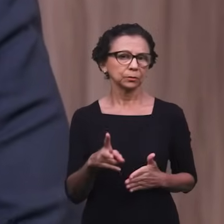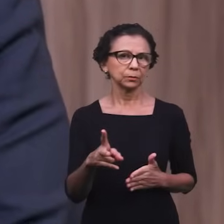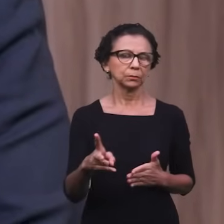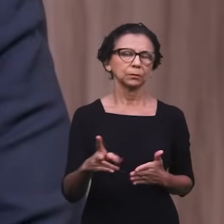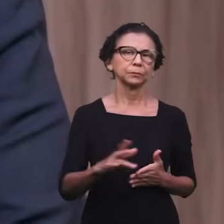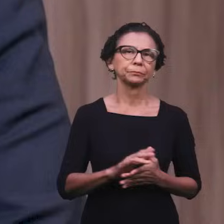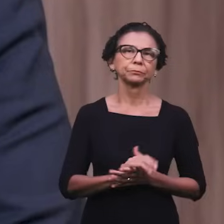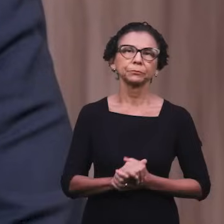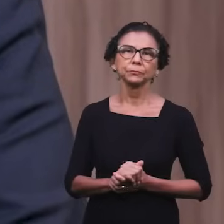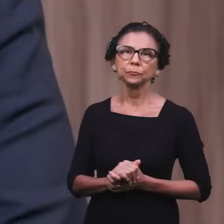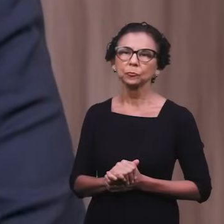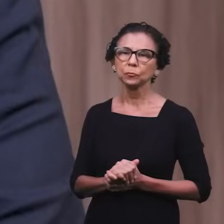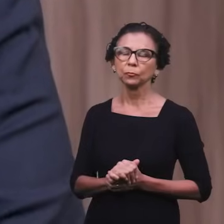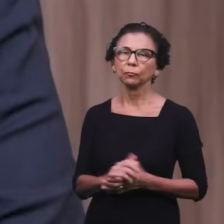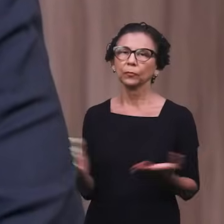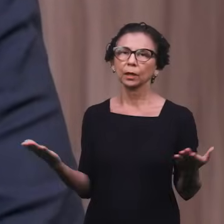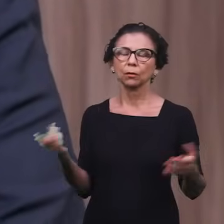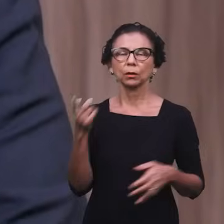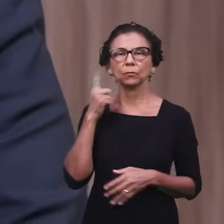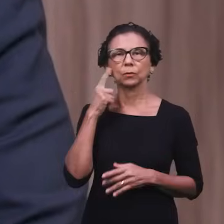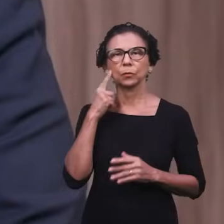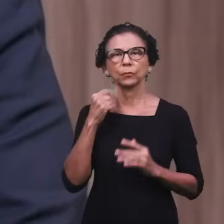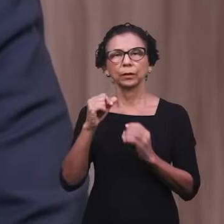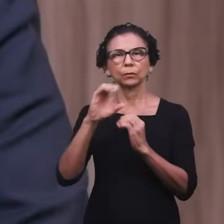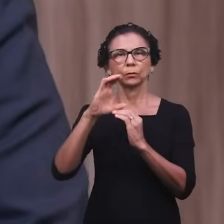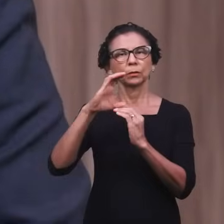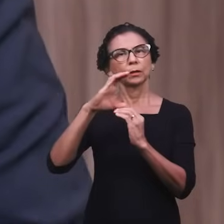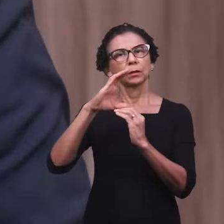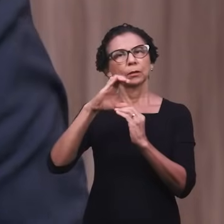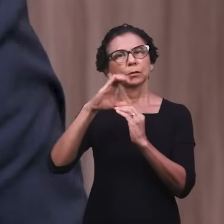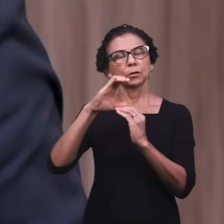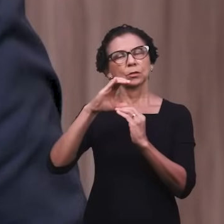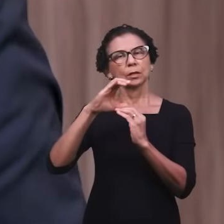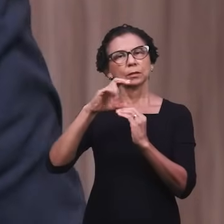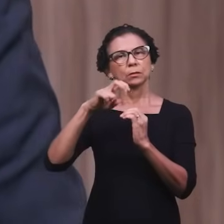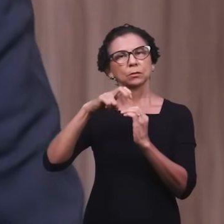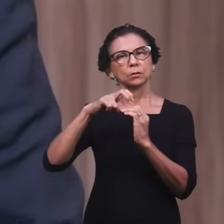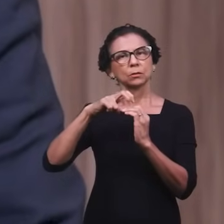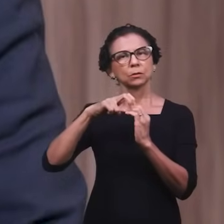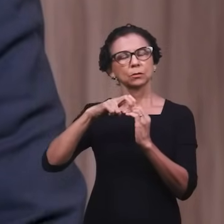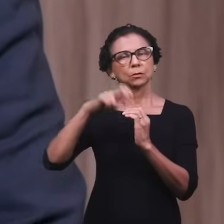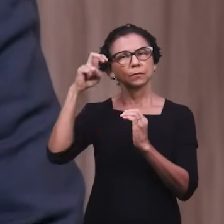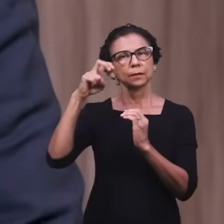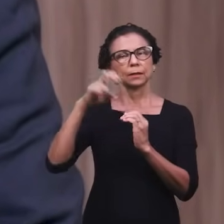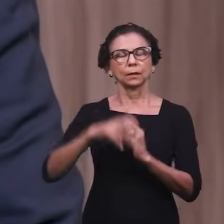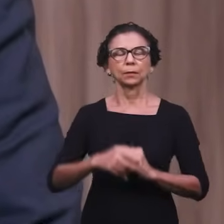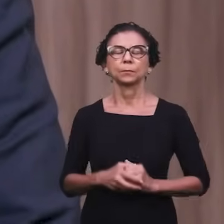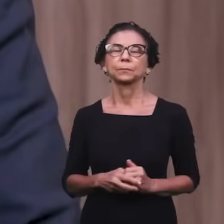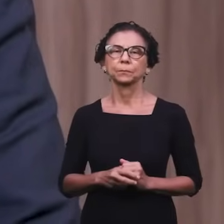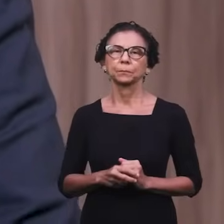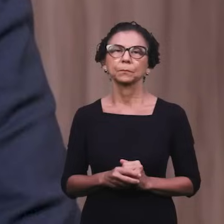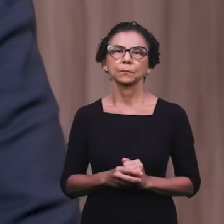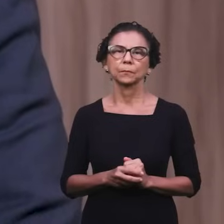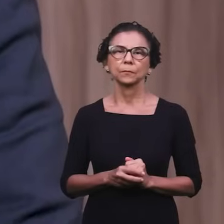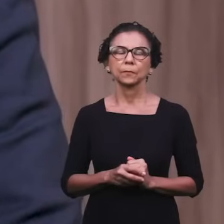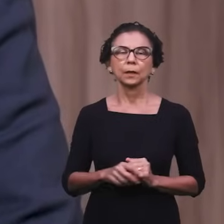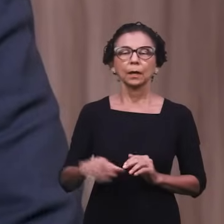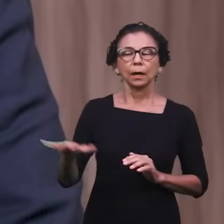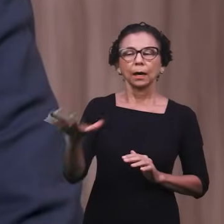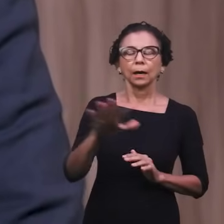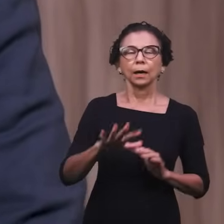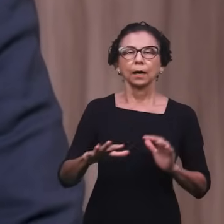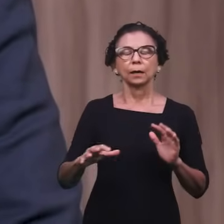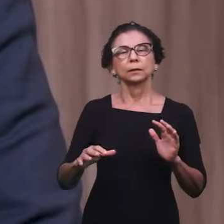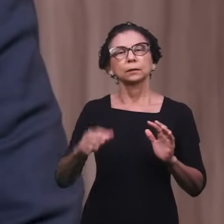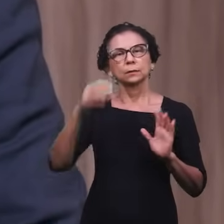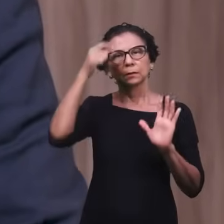chegar ao ChatGPT de fato, que é, na verdade, uma evolução numa área da inteligência artificial que a